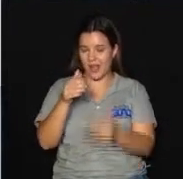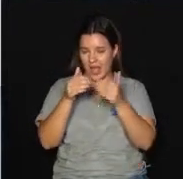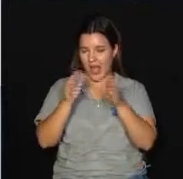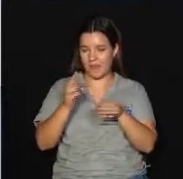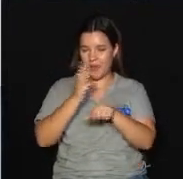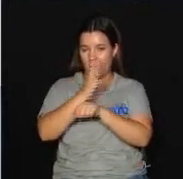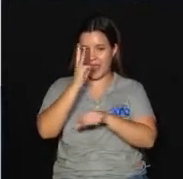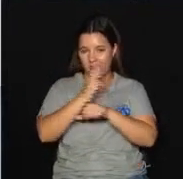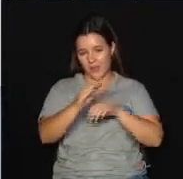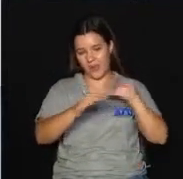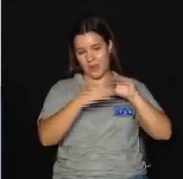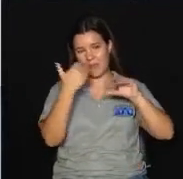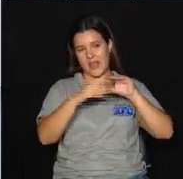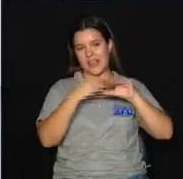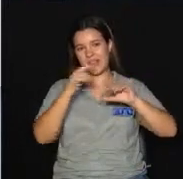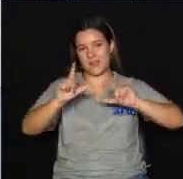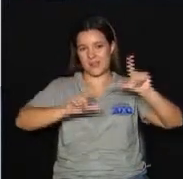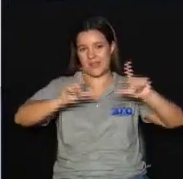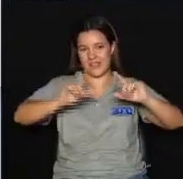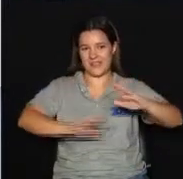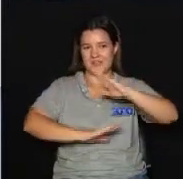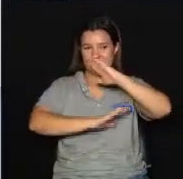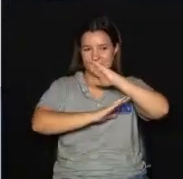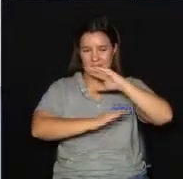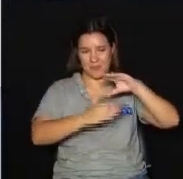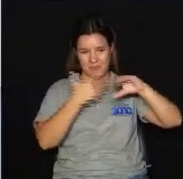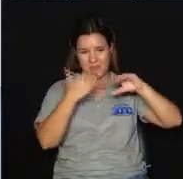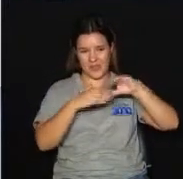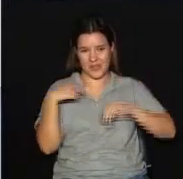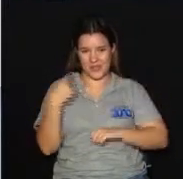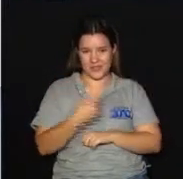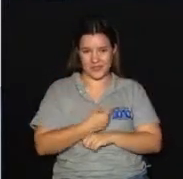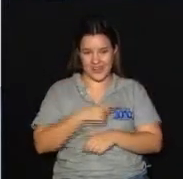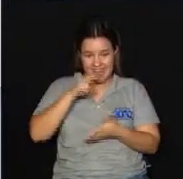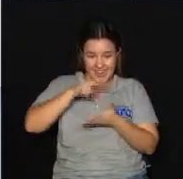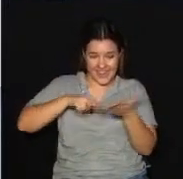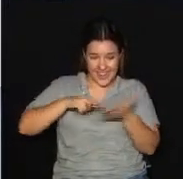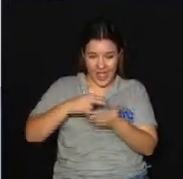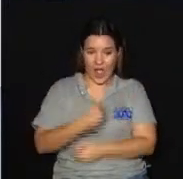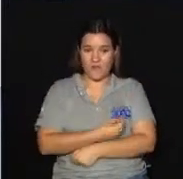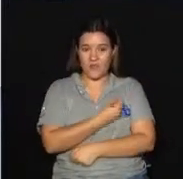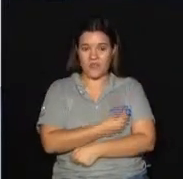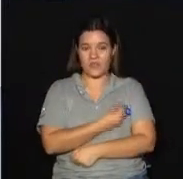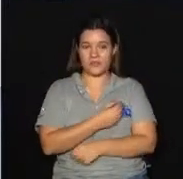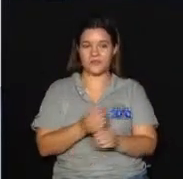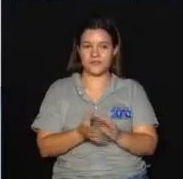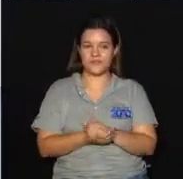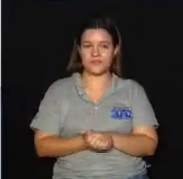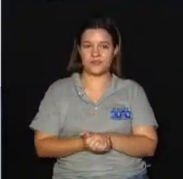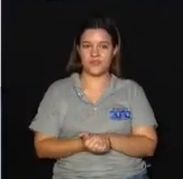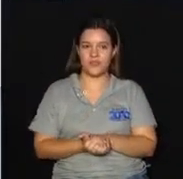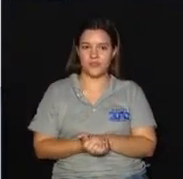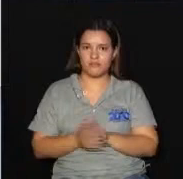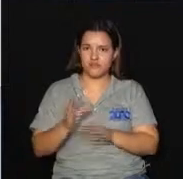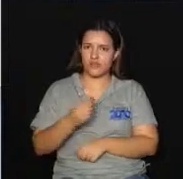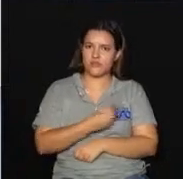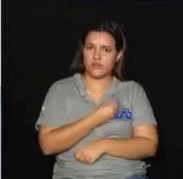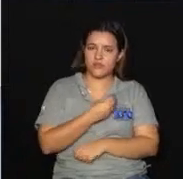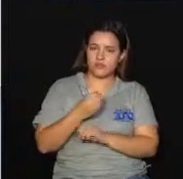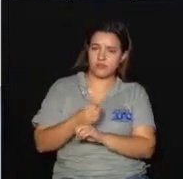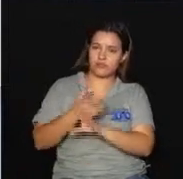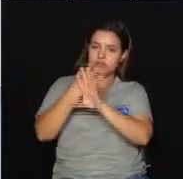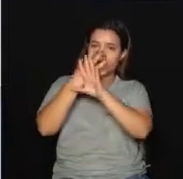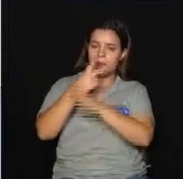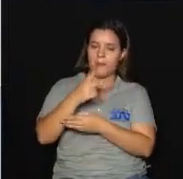direto o WhatsApp da nossa TV, você clica ali e envia a mensagem que eu leio ao vivo. Se eu já tiver o Paulo de Tarso aqui,